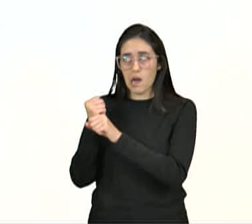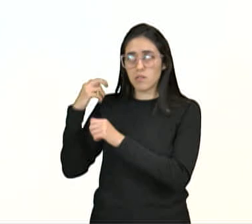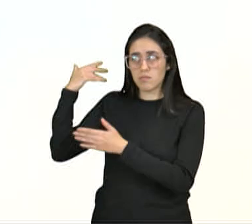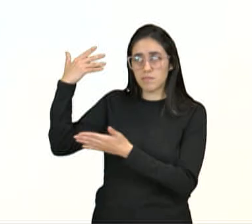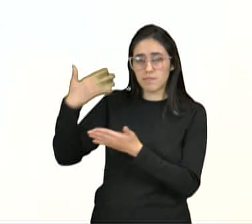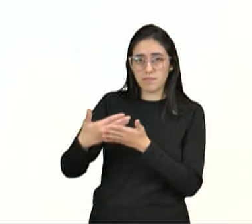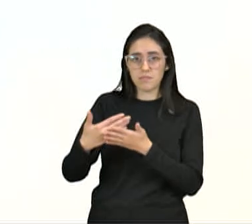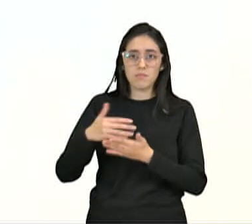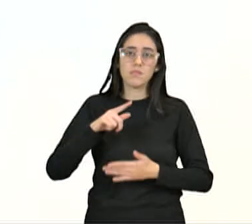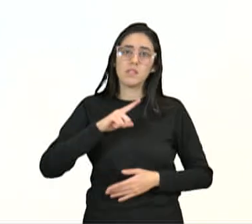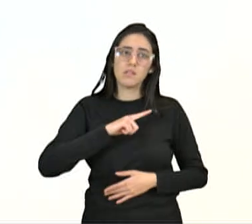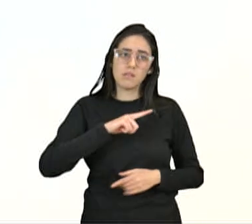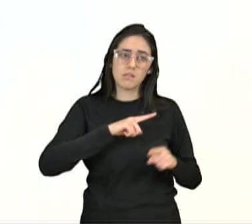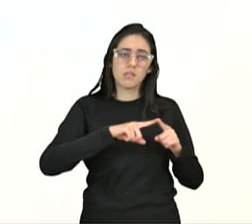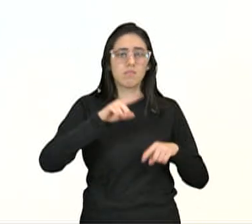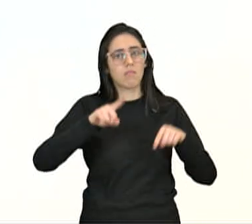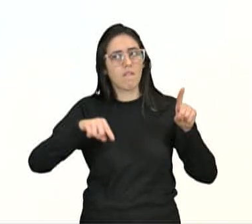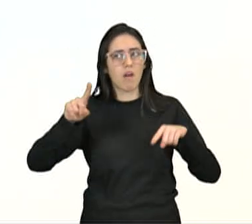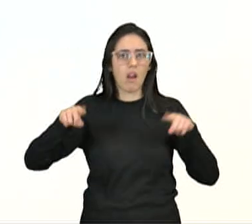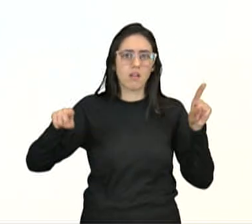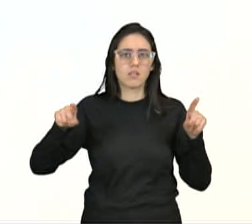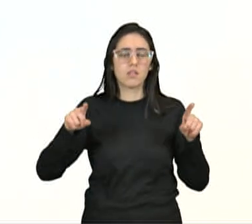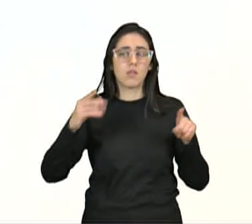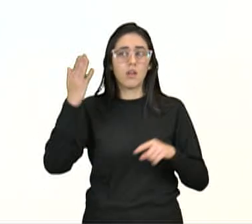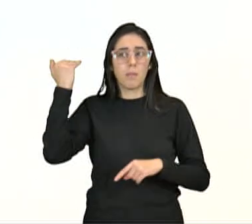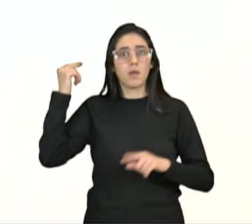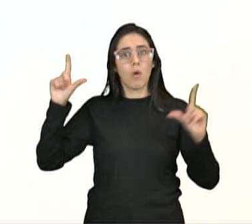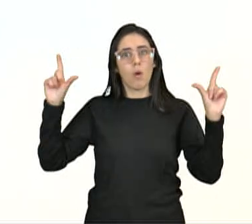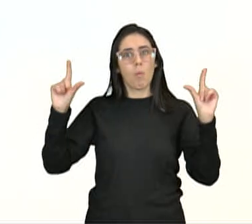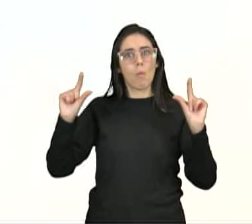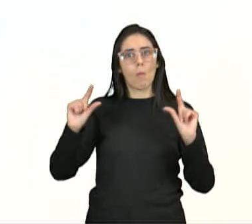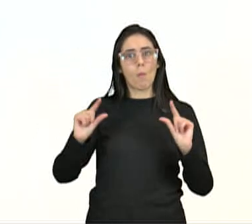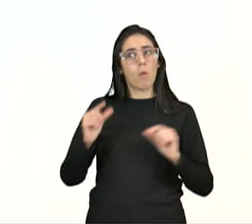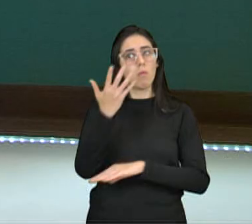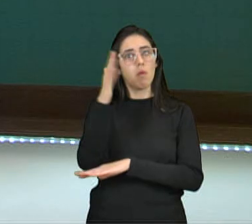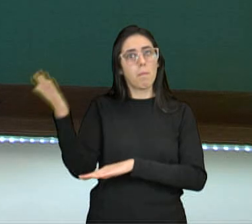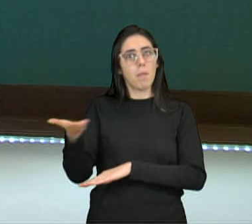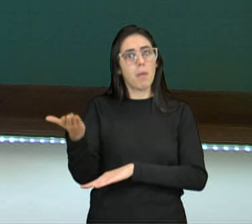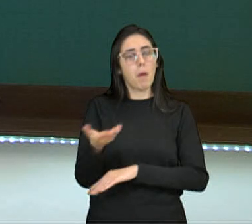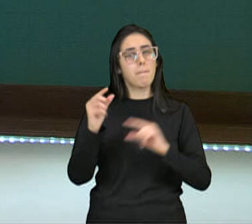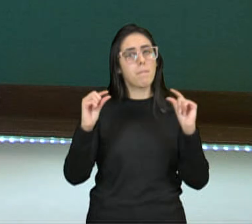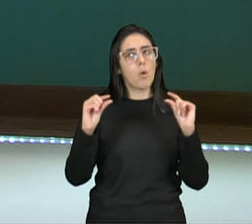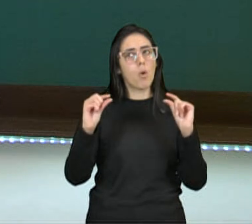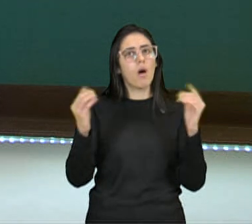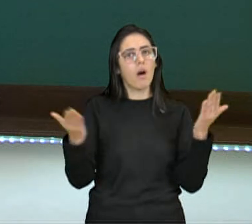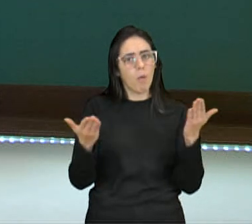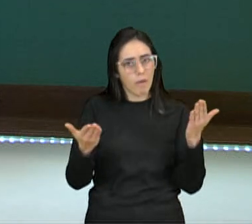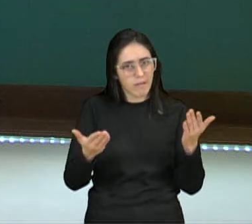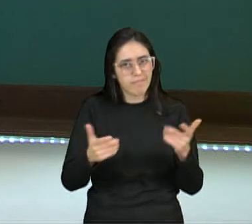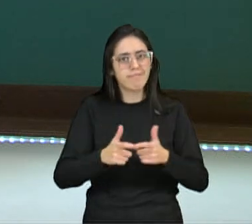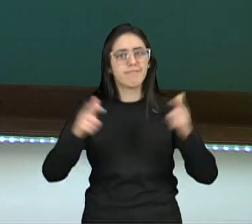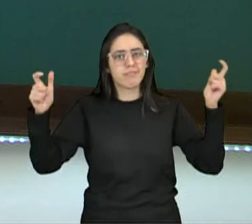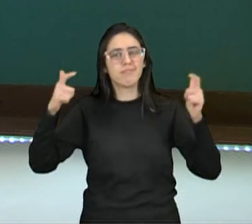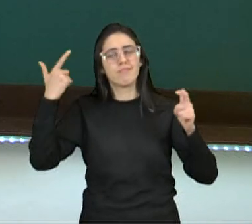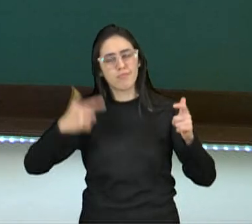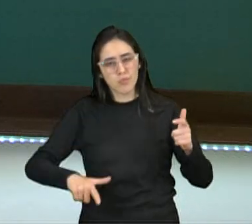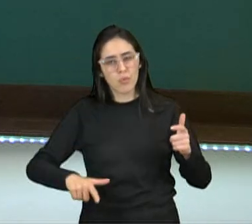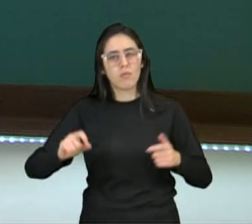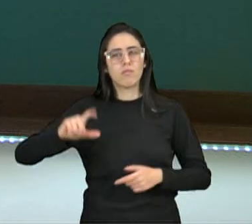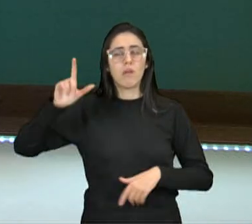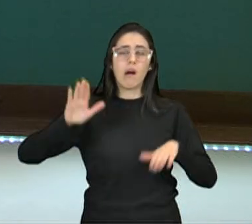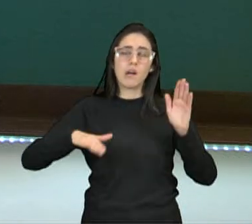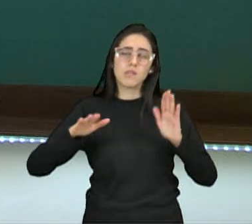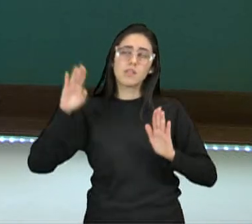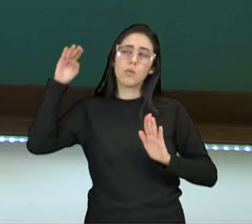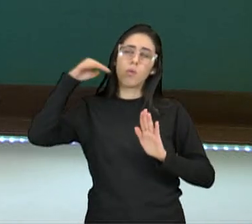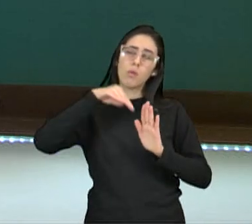uma variação, né, no ritmo do desmatamento, que vinha caindo e volta a crescer. Então ele oscila em determinadas épocas,